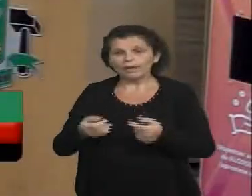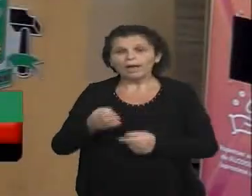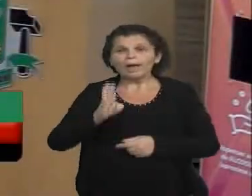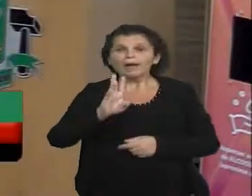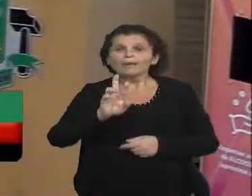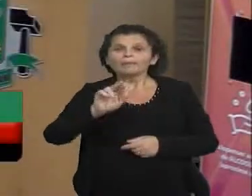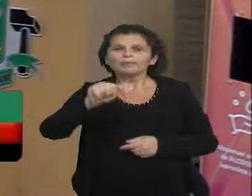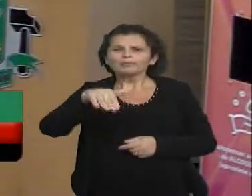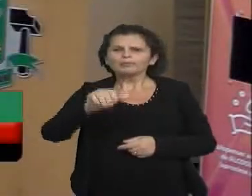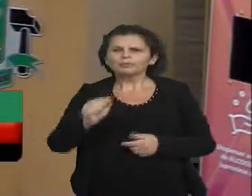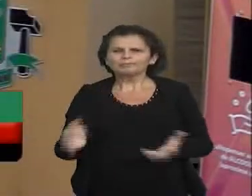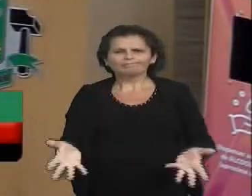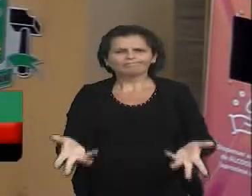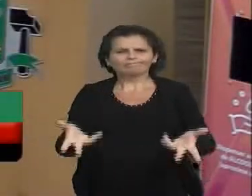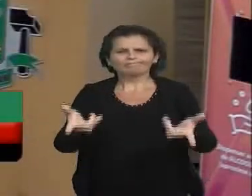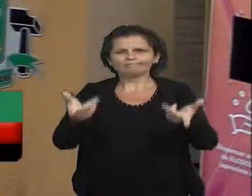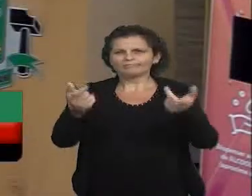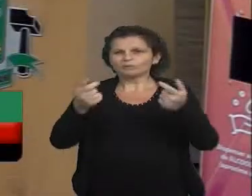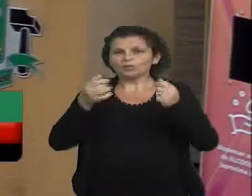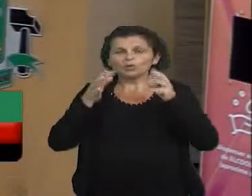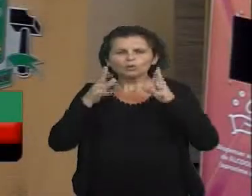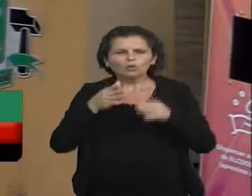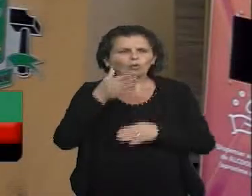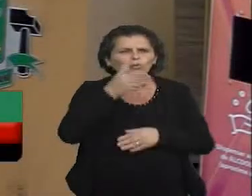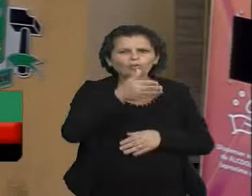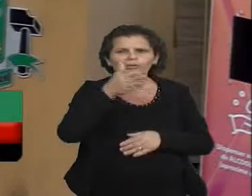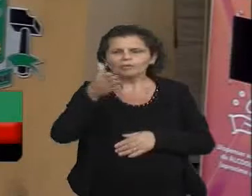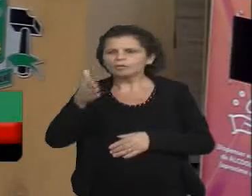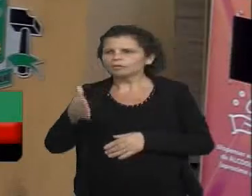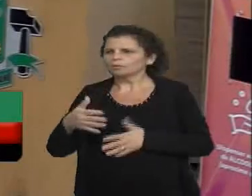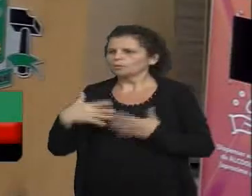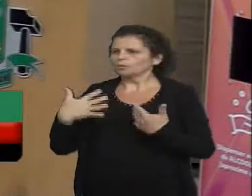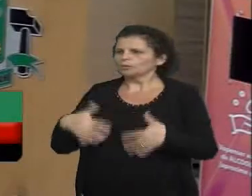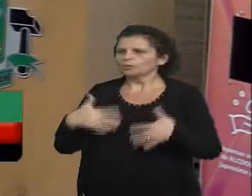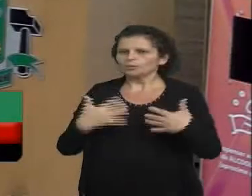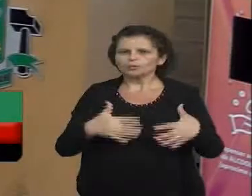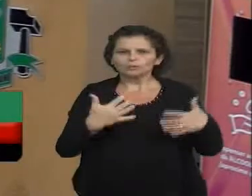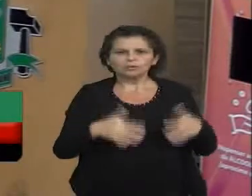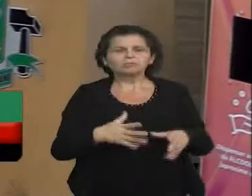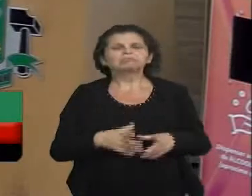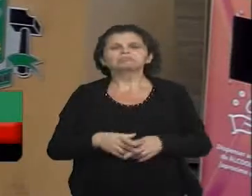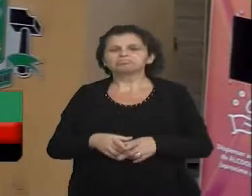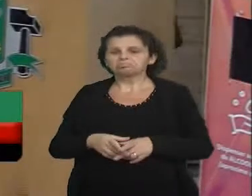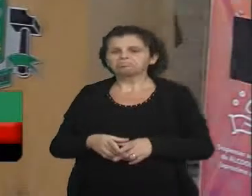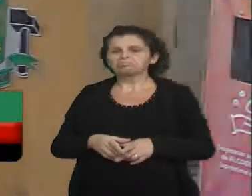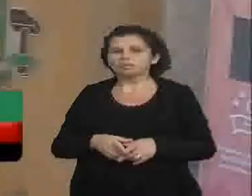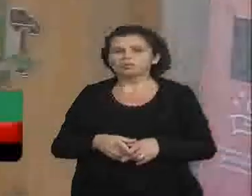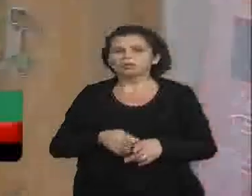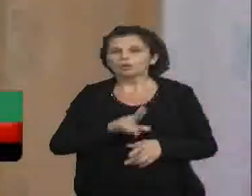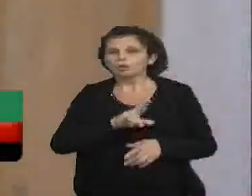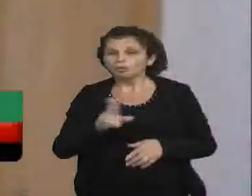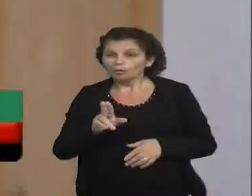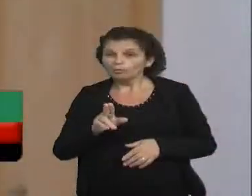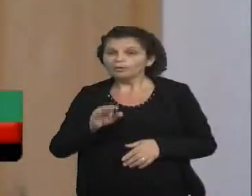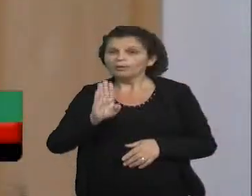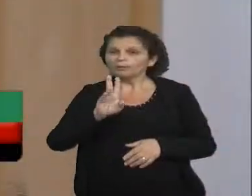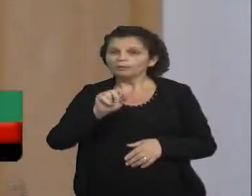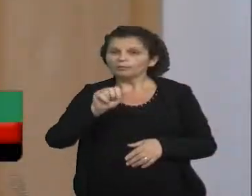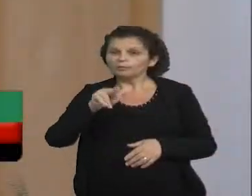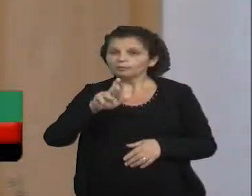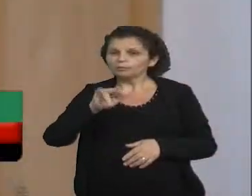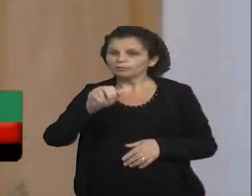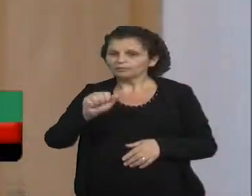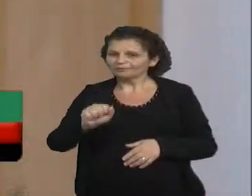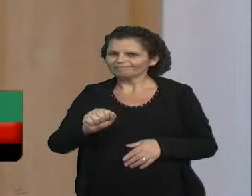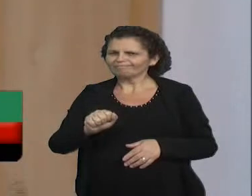mesmo é uma referência, que todo lugar onde eu vou, a Bruna sempre é citada. Então, em nome da Bruna, do César, eu queria